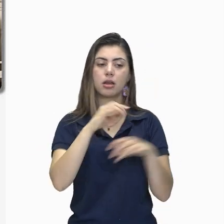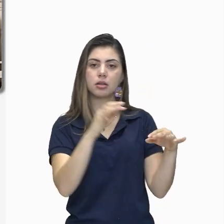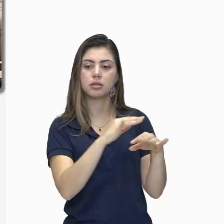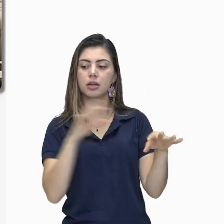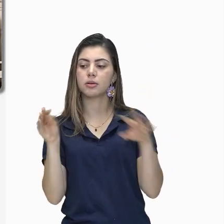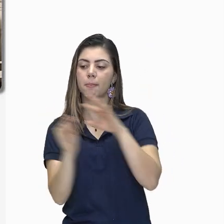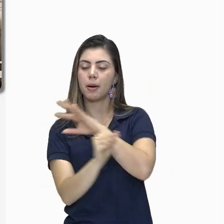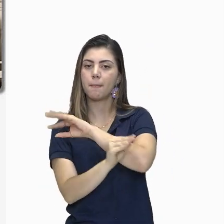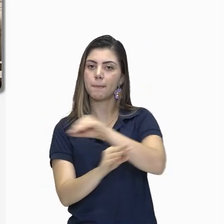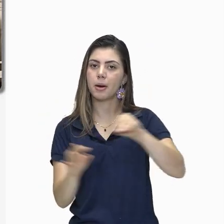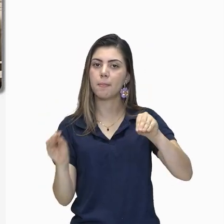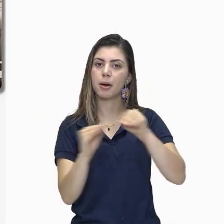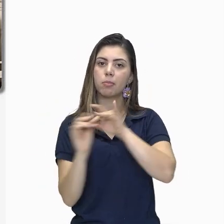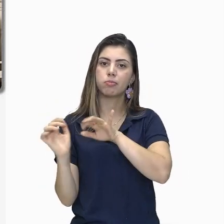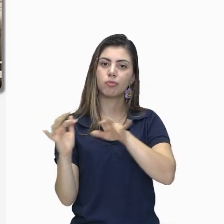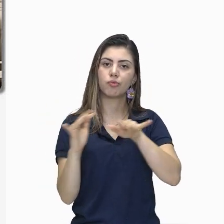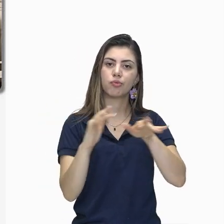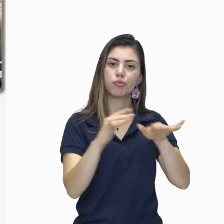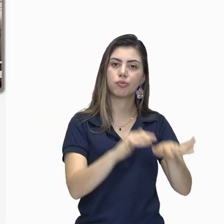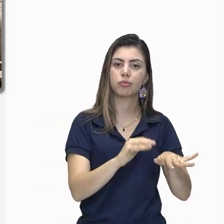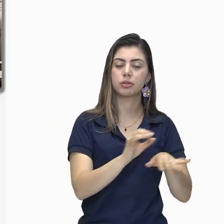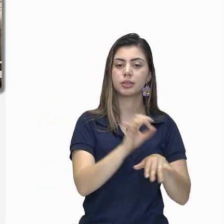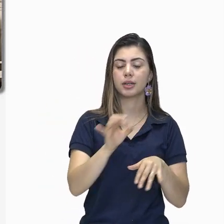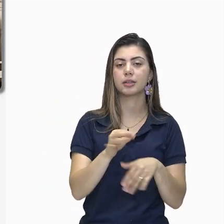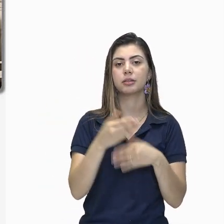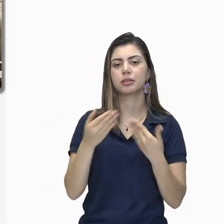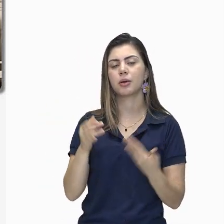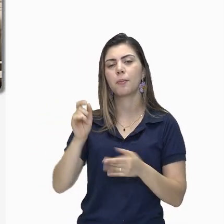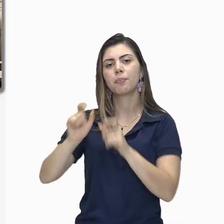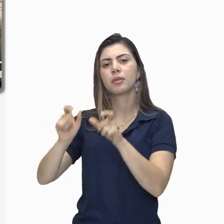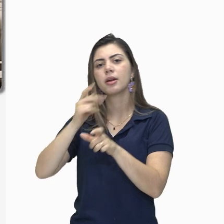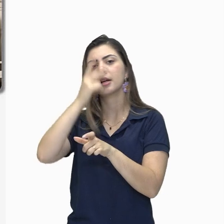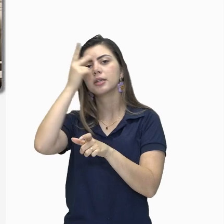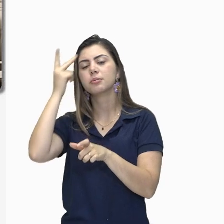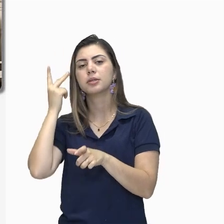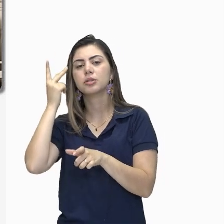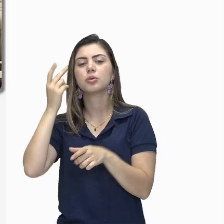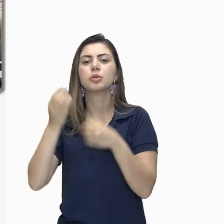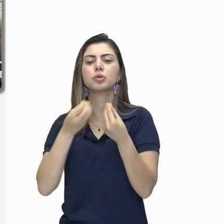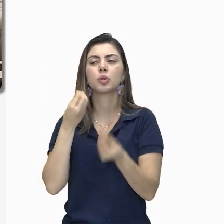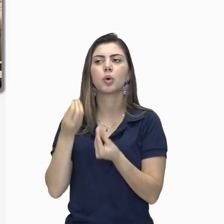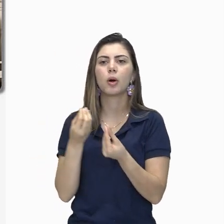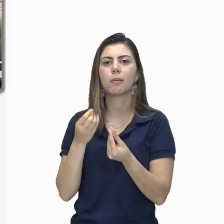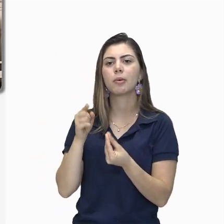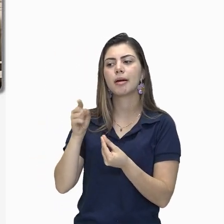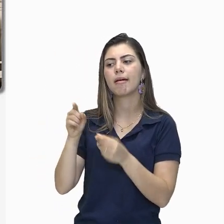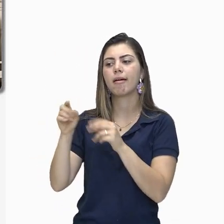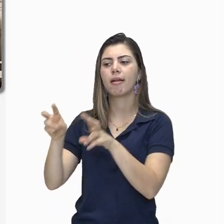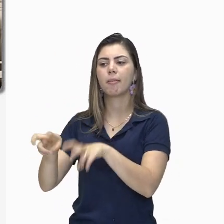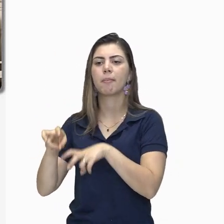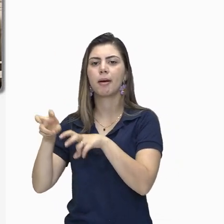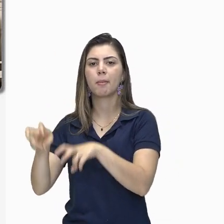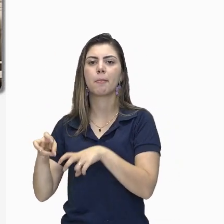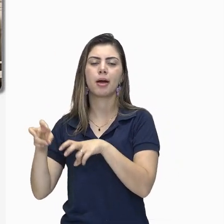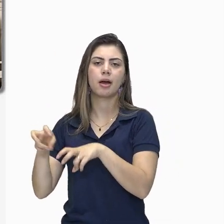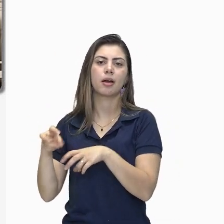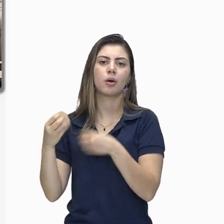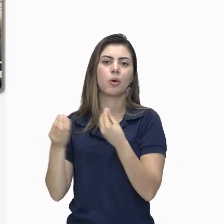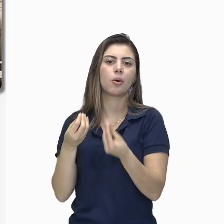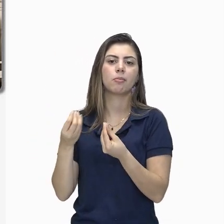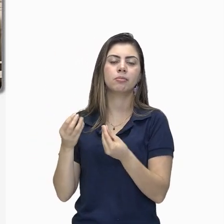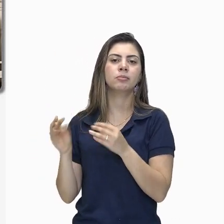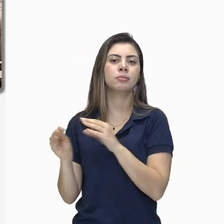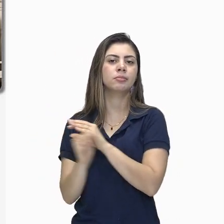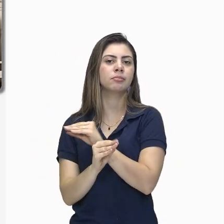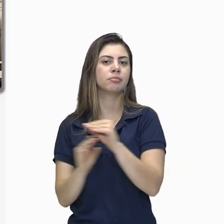cidades. Muitas pessoas, elas migram das cidades, muitas pessoas, elas migram,